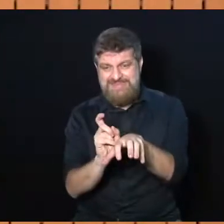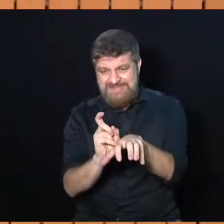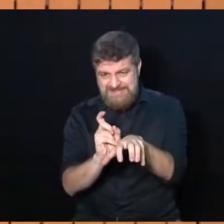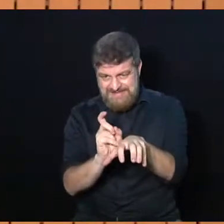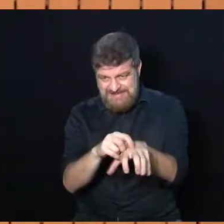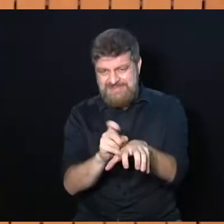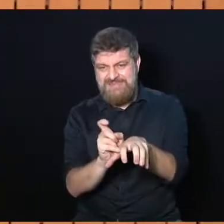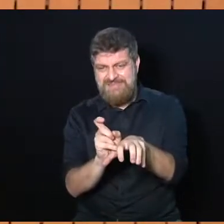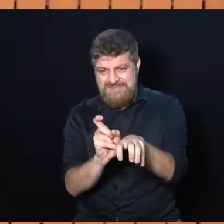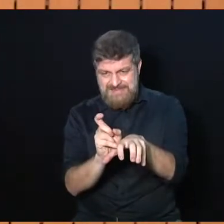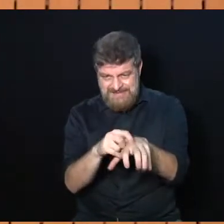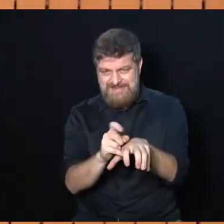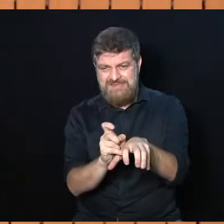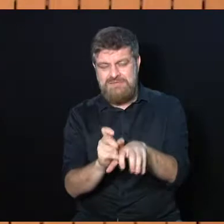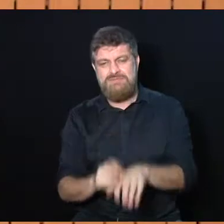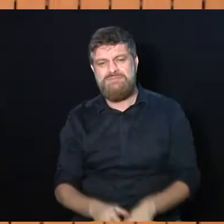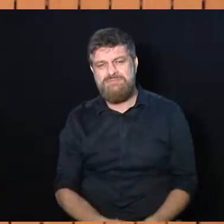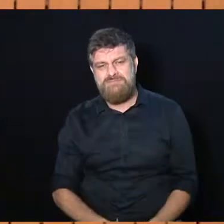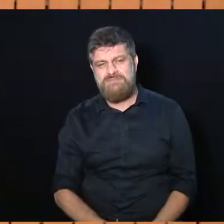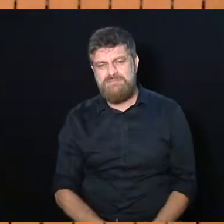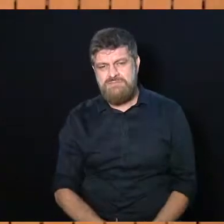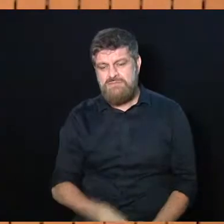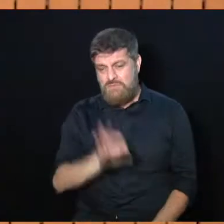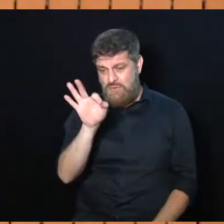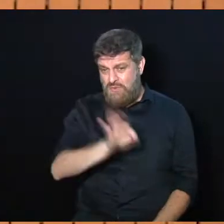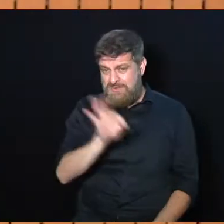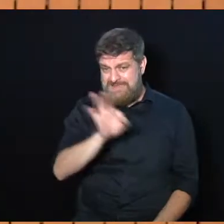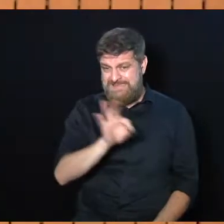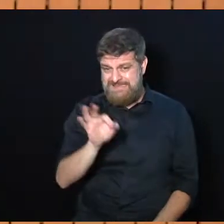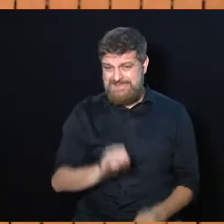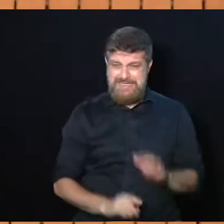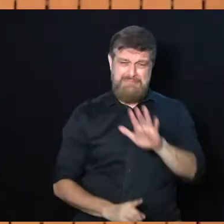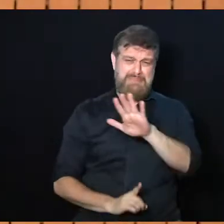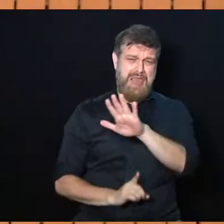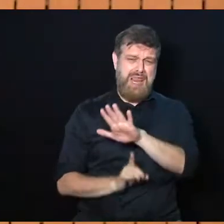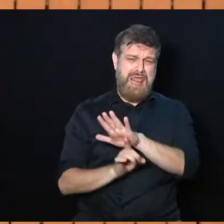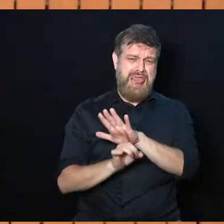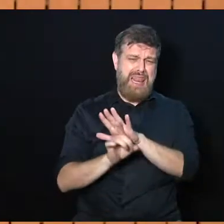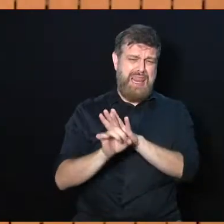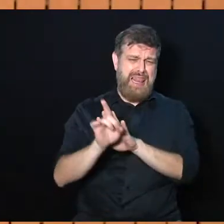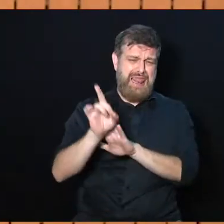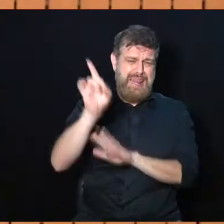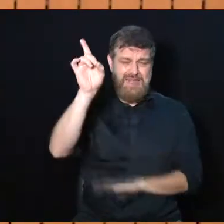contato com o escorpião, né? Os índices mostram muito bem, né, como aumentou